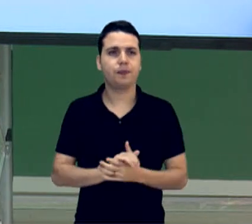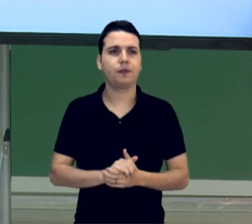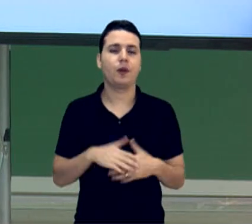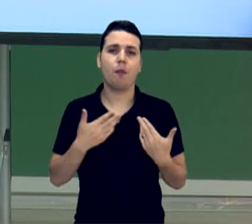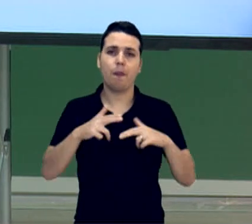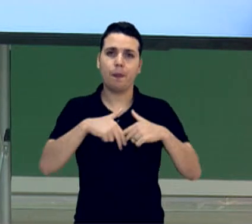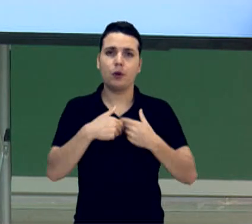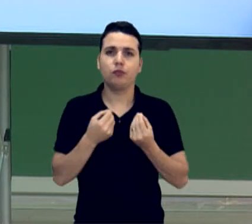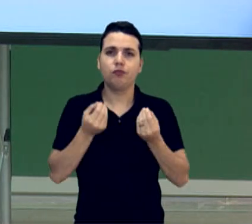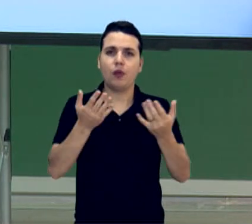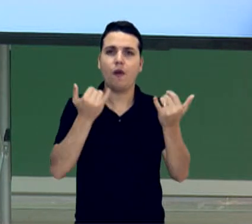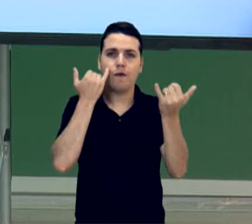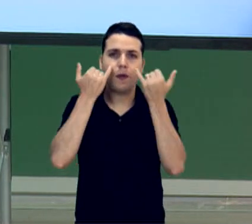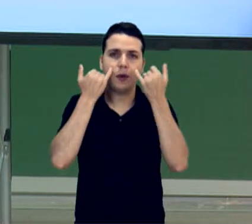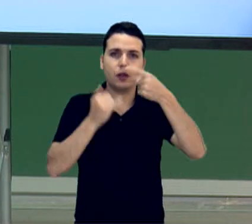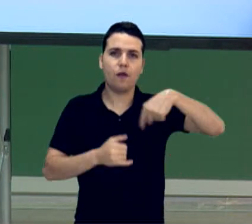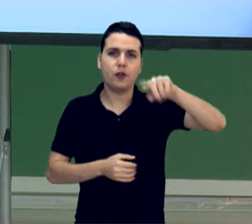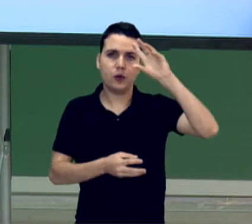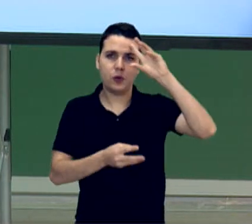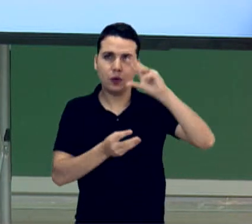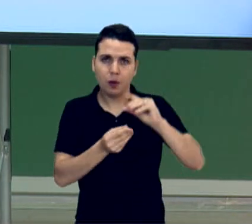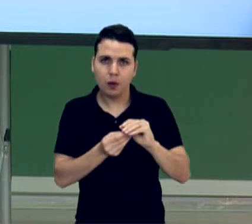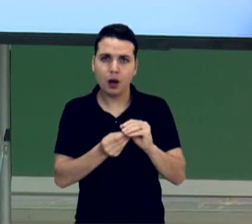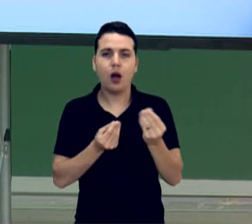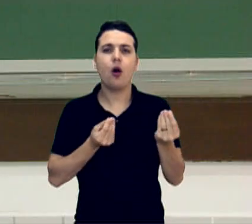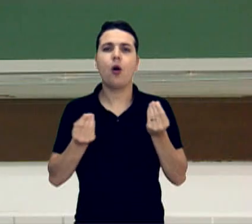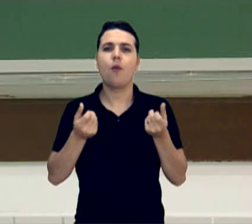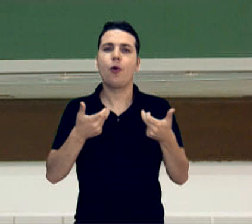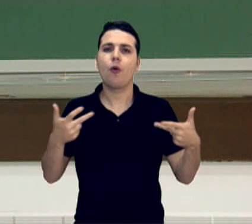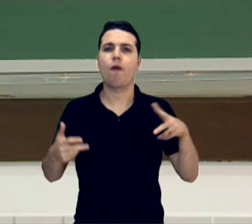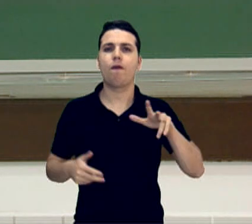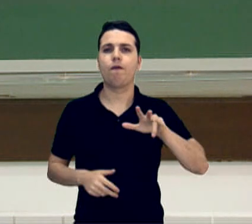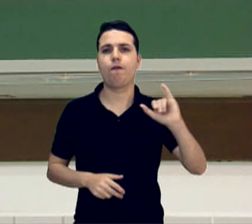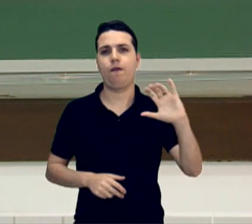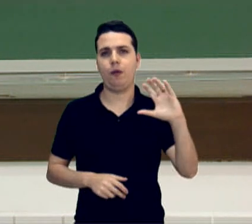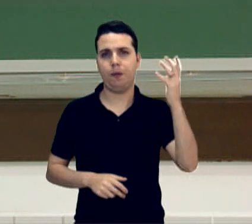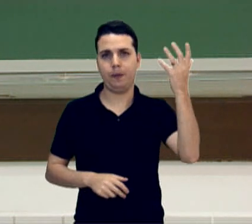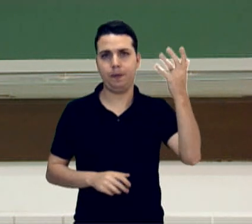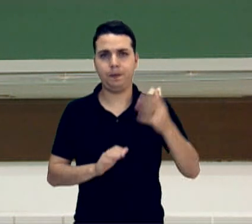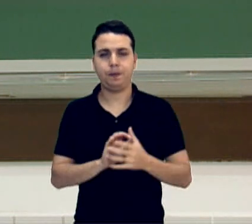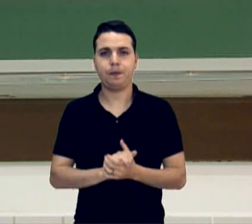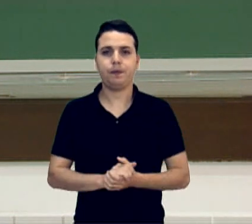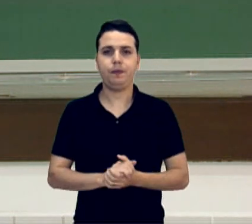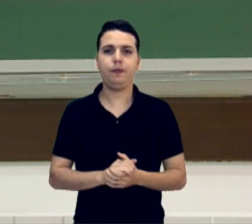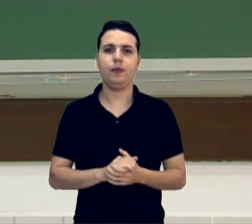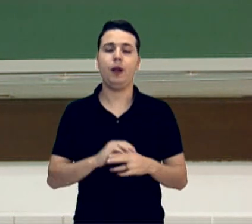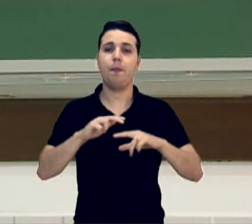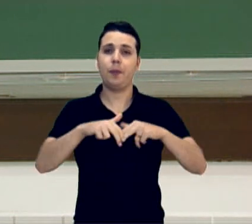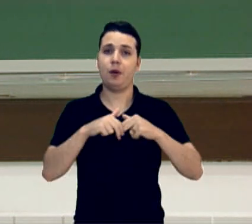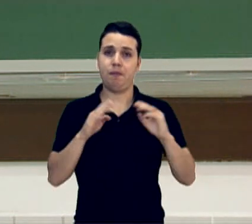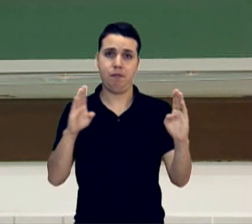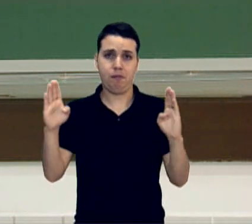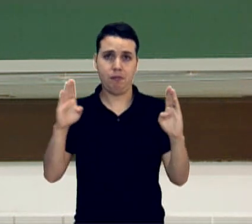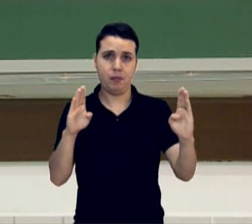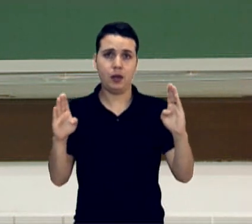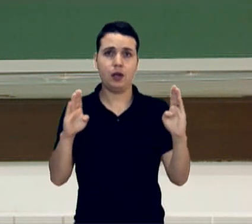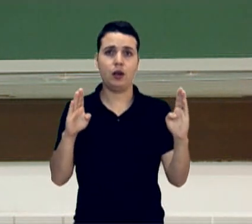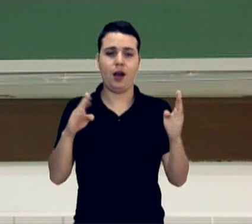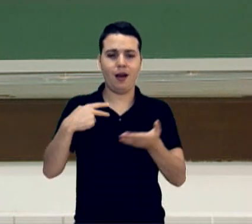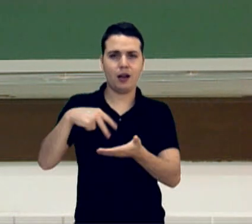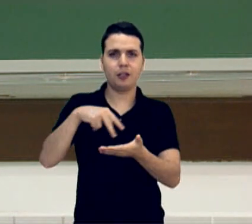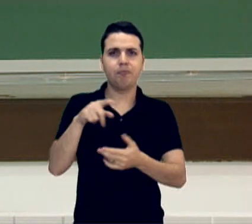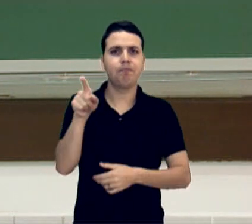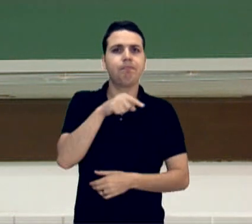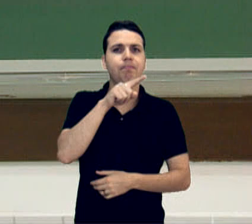para vocês entenderem, né? Como as coisas vão acontecendo. Então nesse período ela foi banida, ela